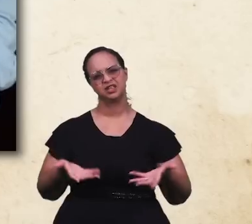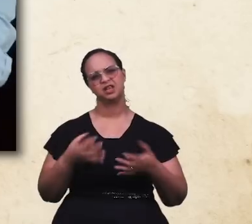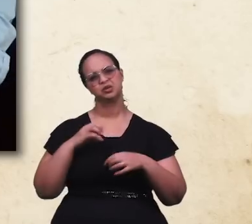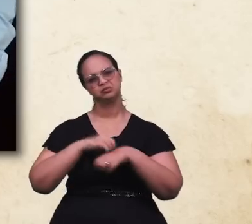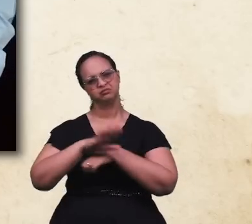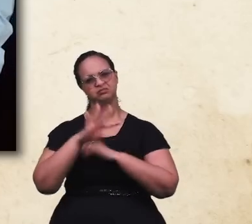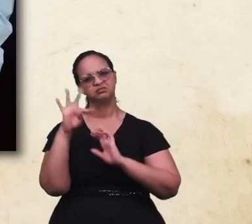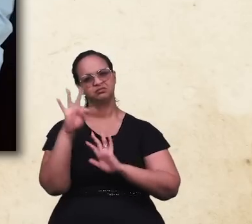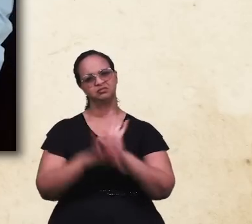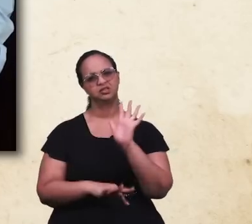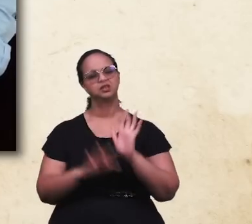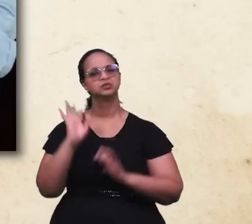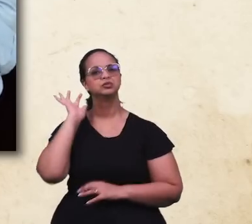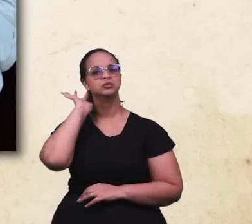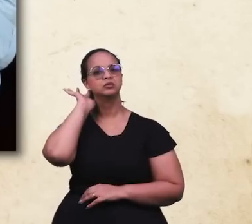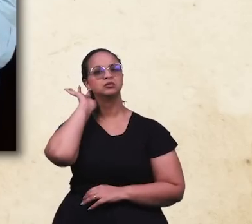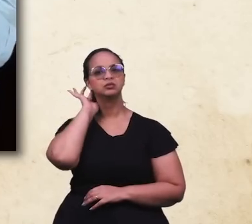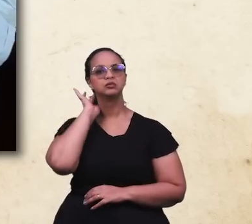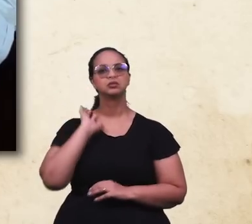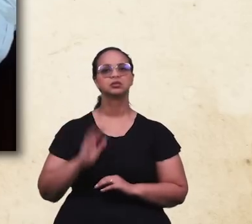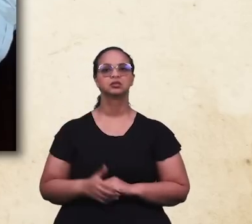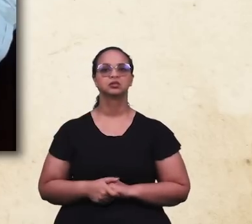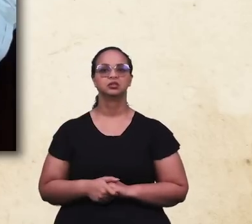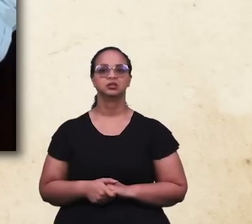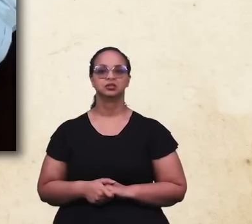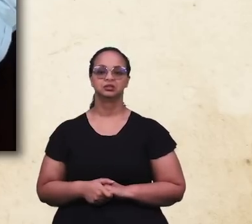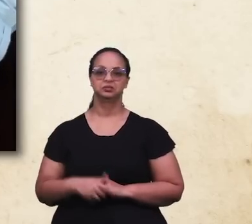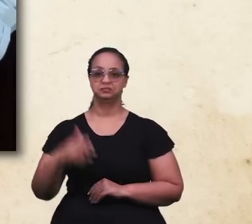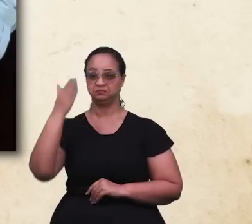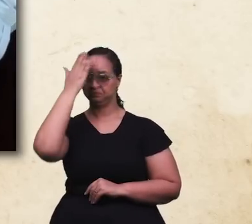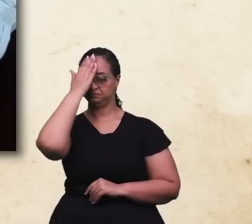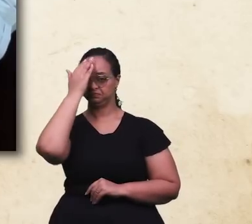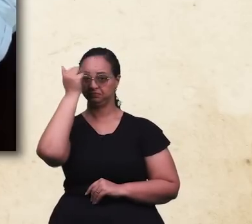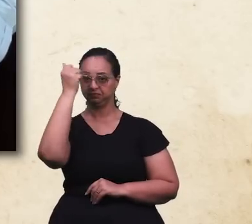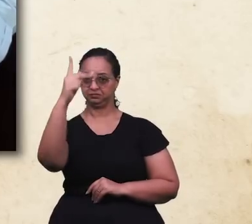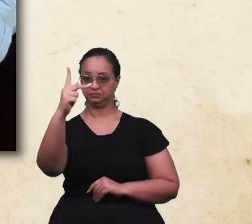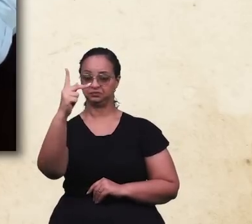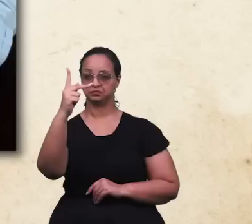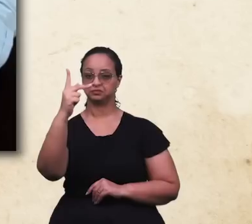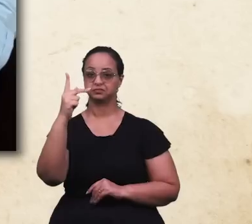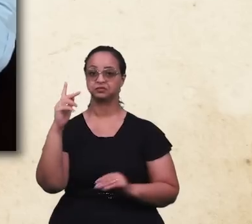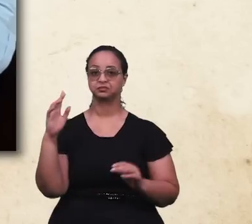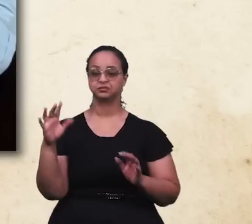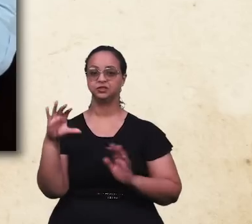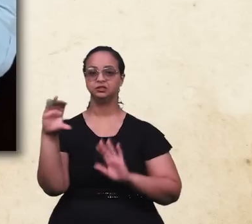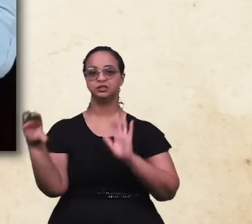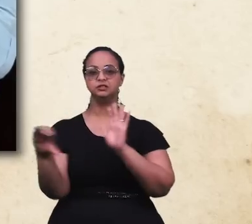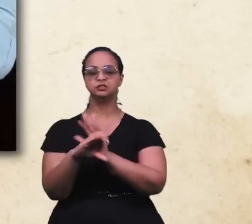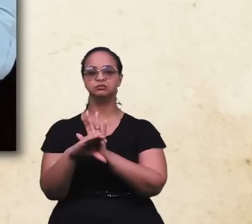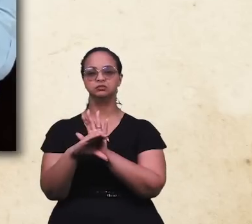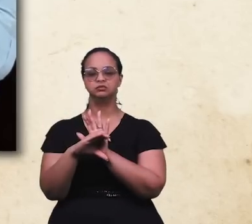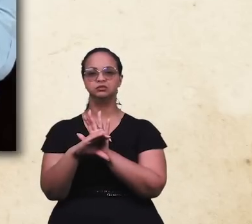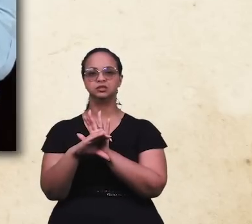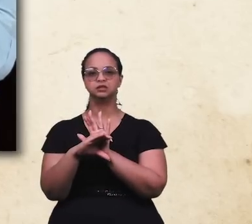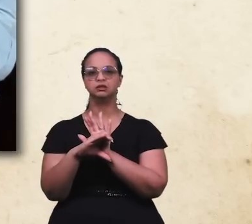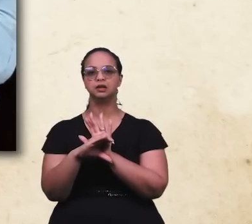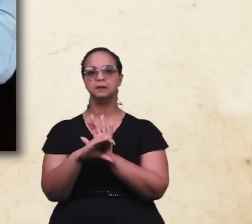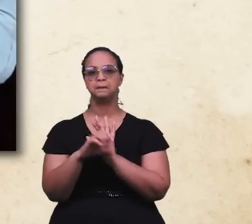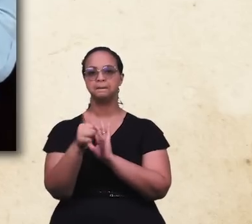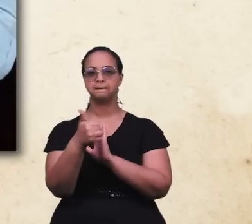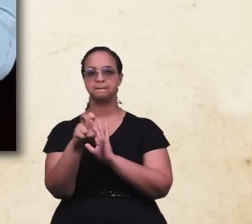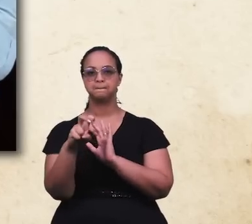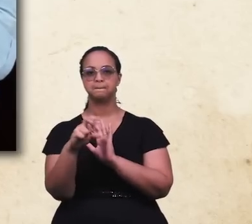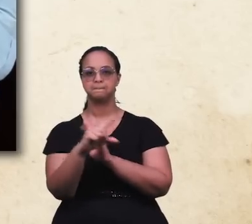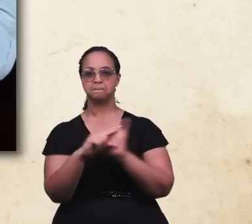um texto aqui para os irmãos, que está em Provérbios, capítulo 15, o versículo